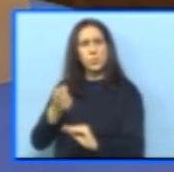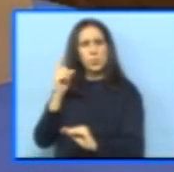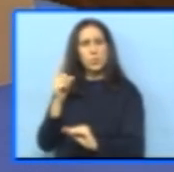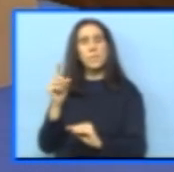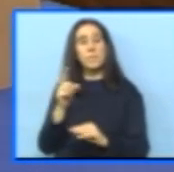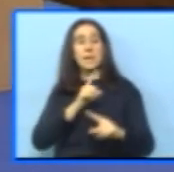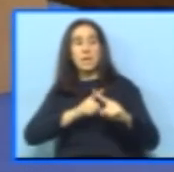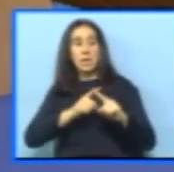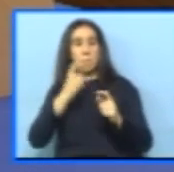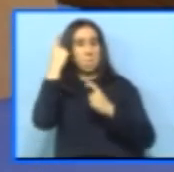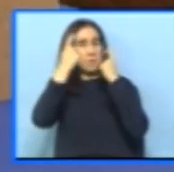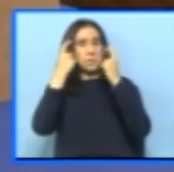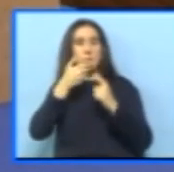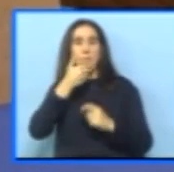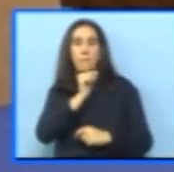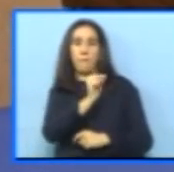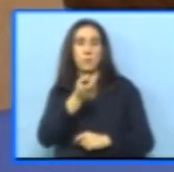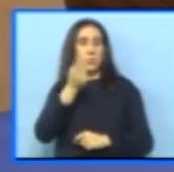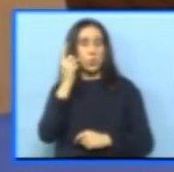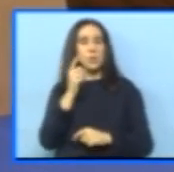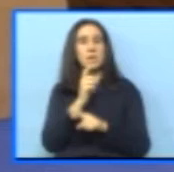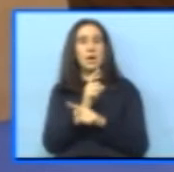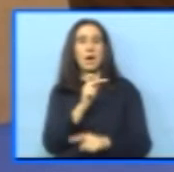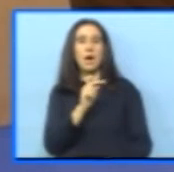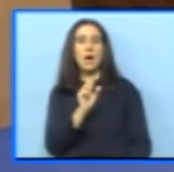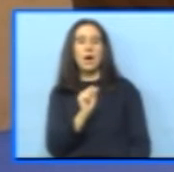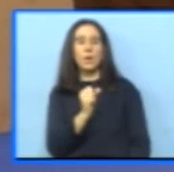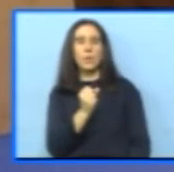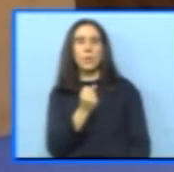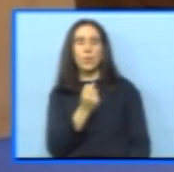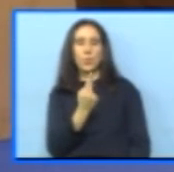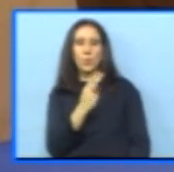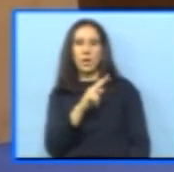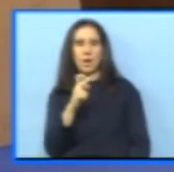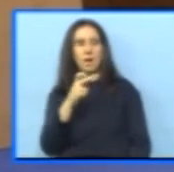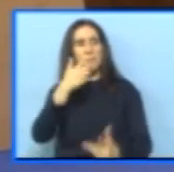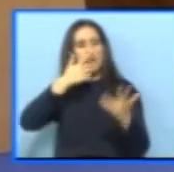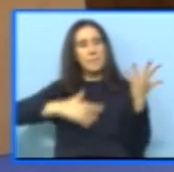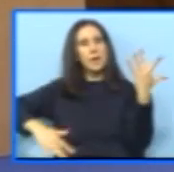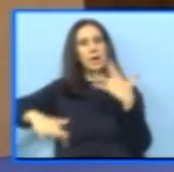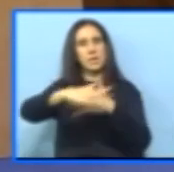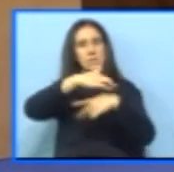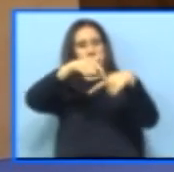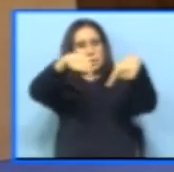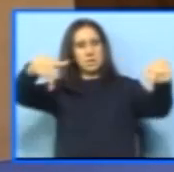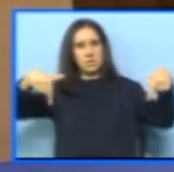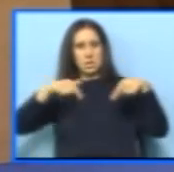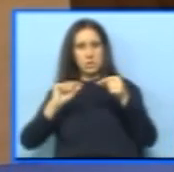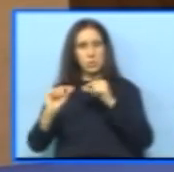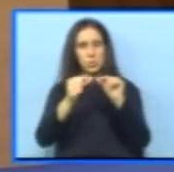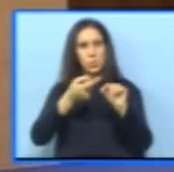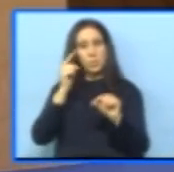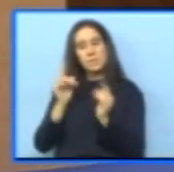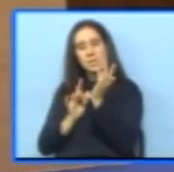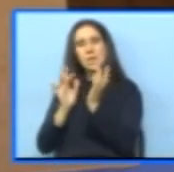pensamento grego que se discute na ágora, na praça pública, mas é a sabedoria do mistério de Cristo. E em